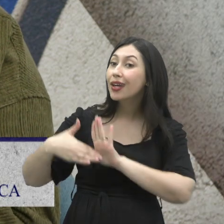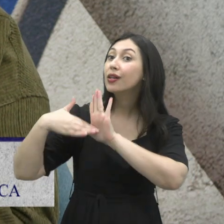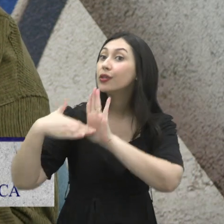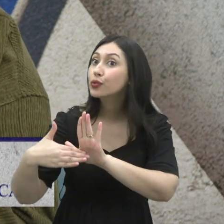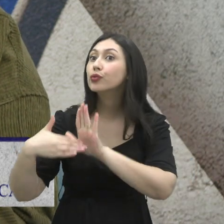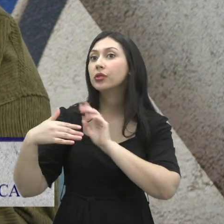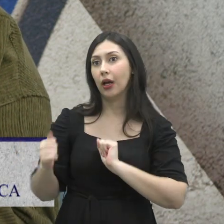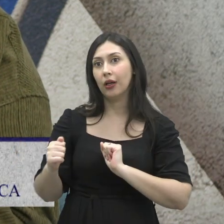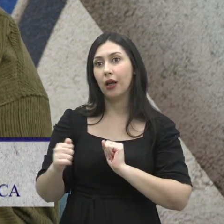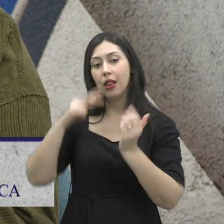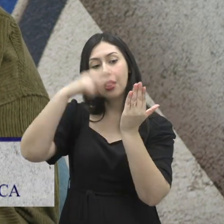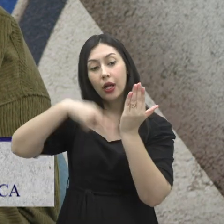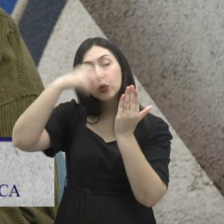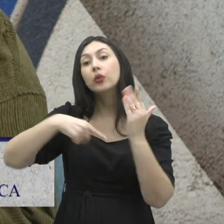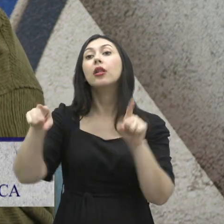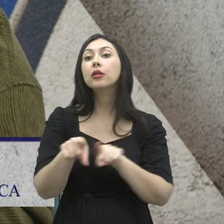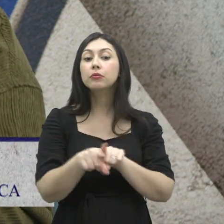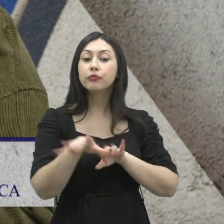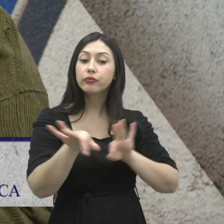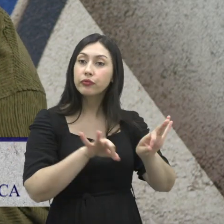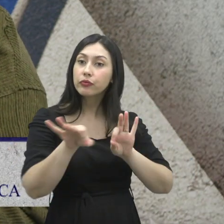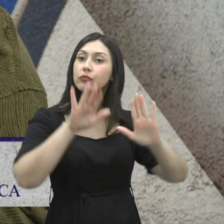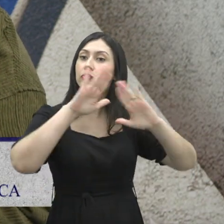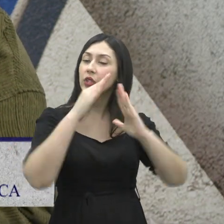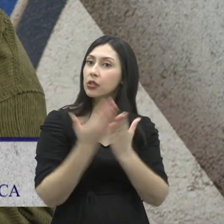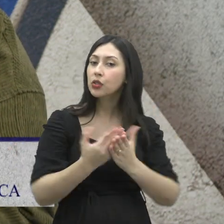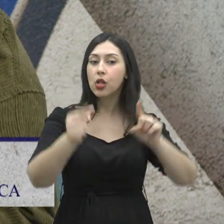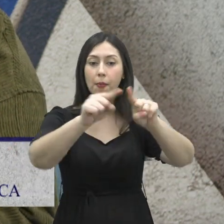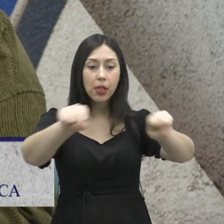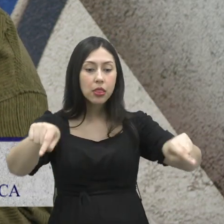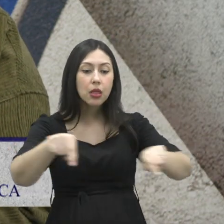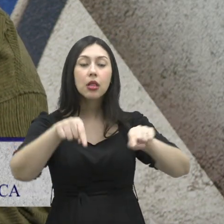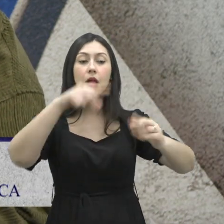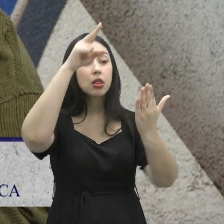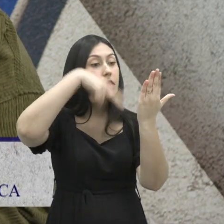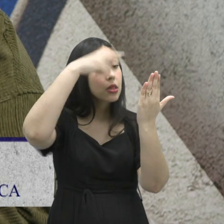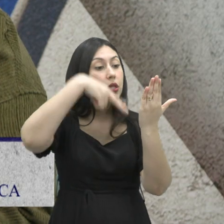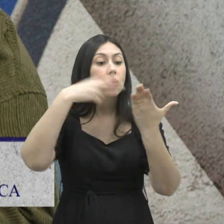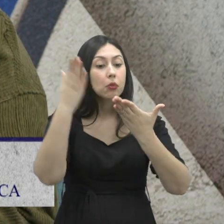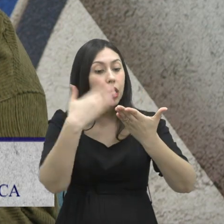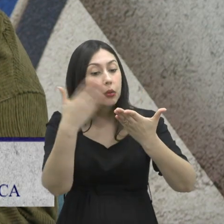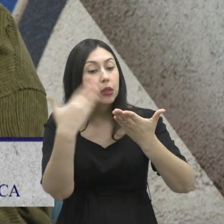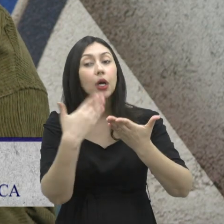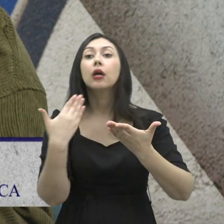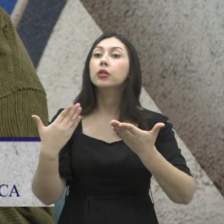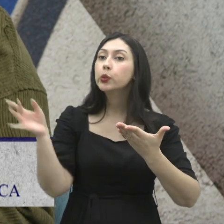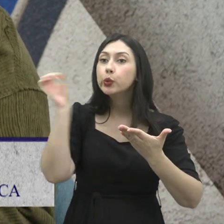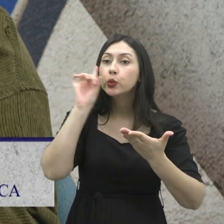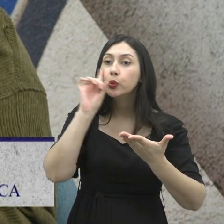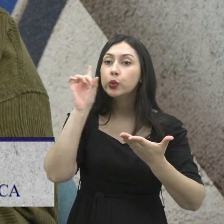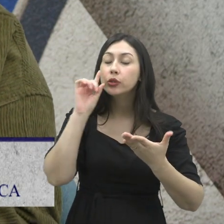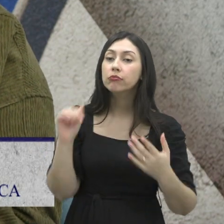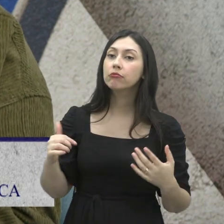da escola, que é o projeto da sala de leitura, onde fomenta essa ideia. Da leitura está sempre presente no dia a dia. Então, acredito